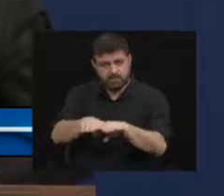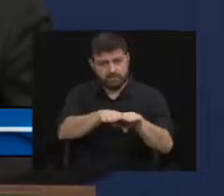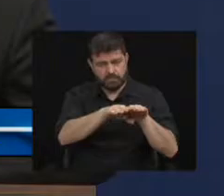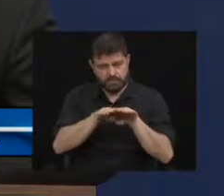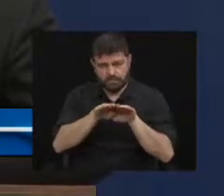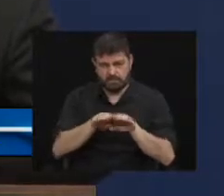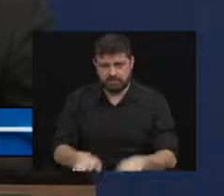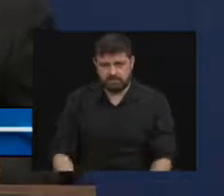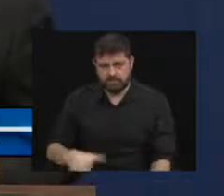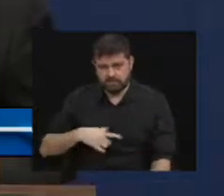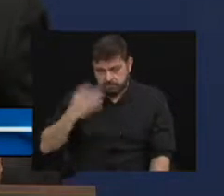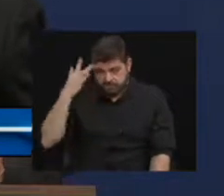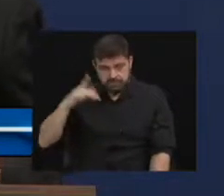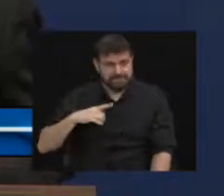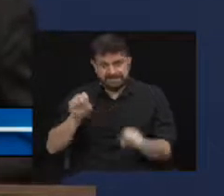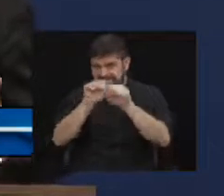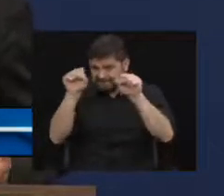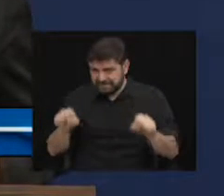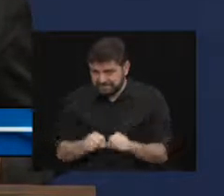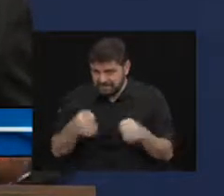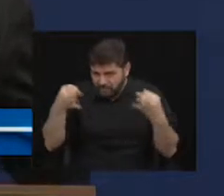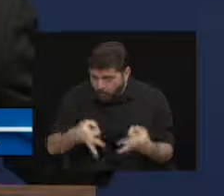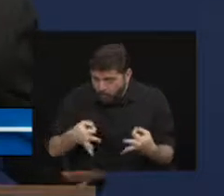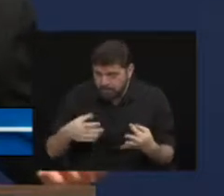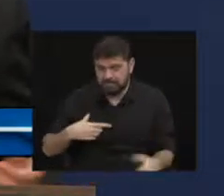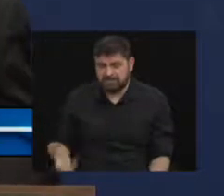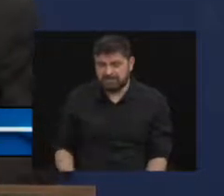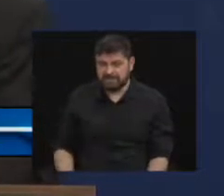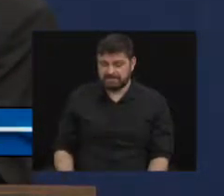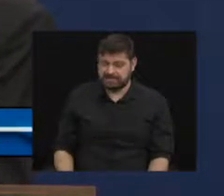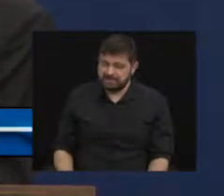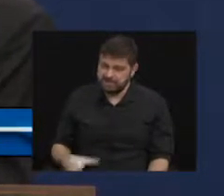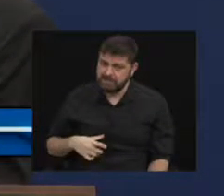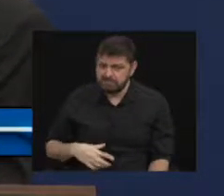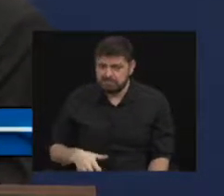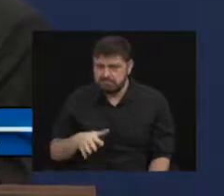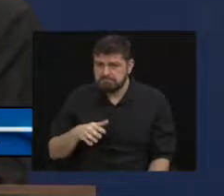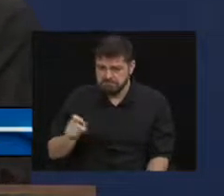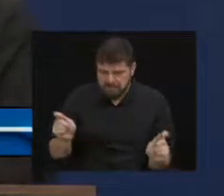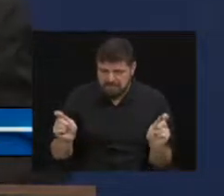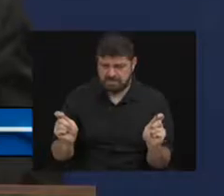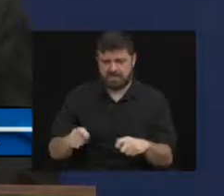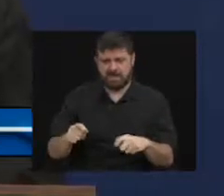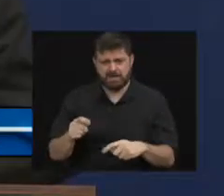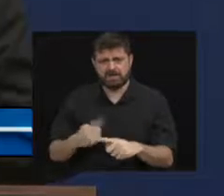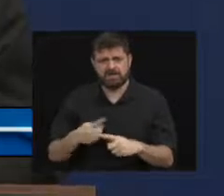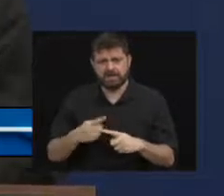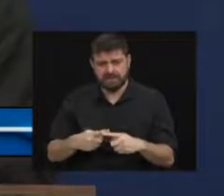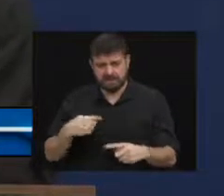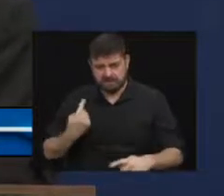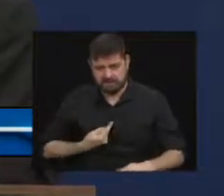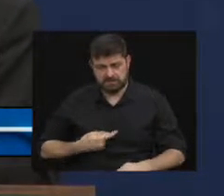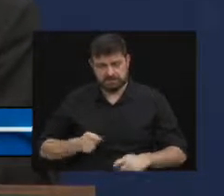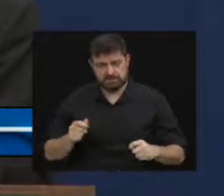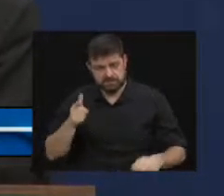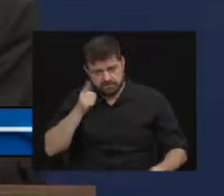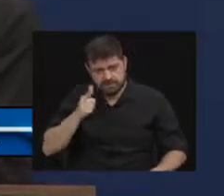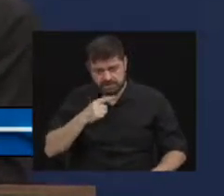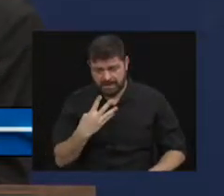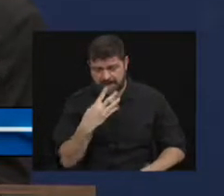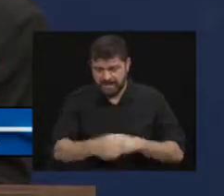expressar livremente, colocando a sua convicção e a sua cidadania em prática. Então,